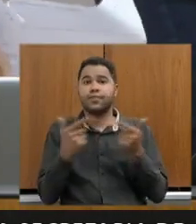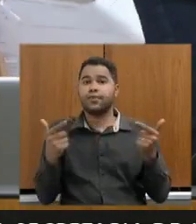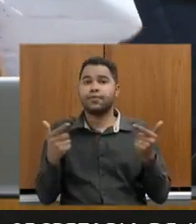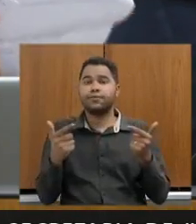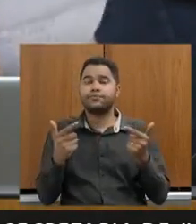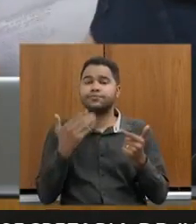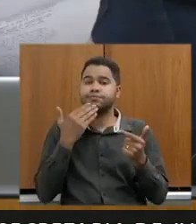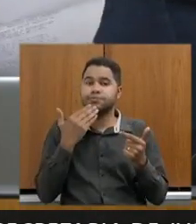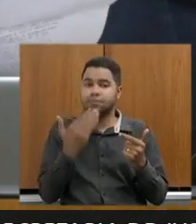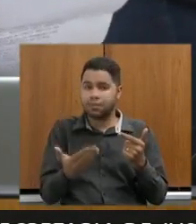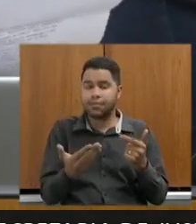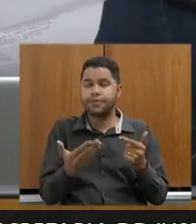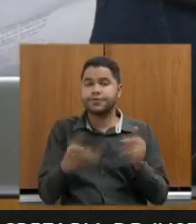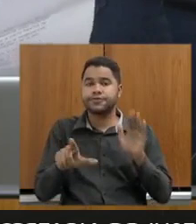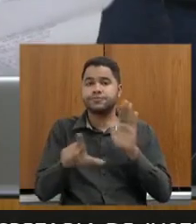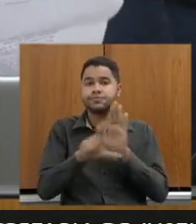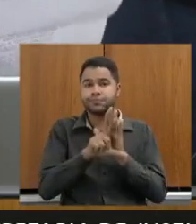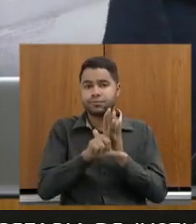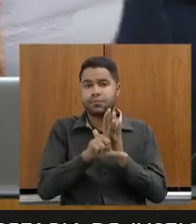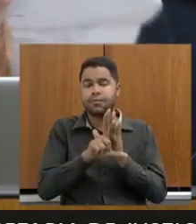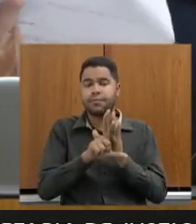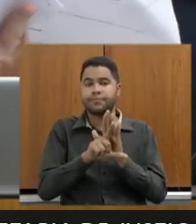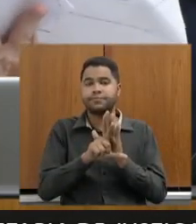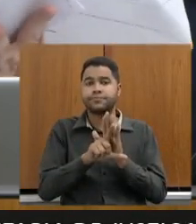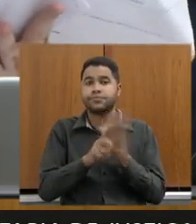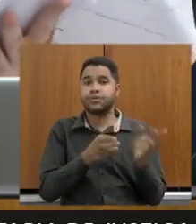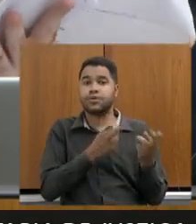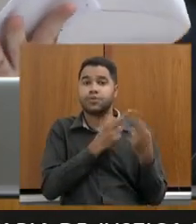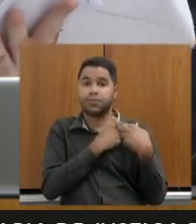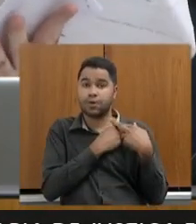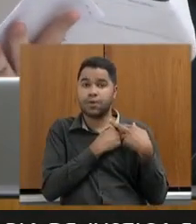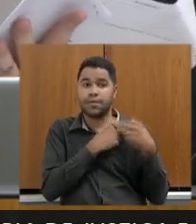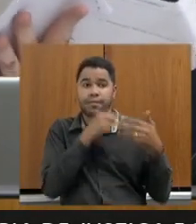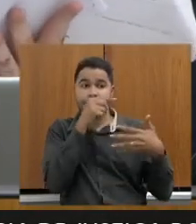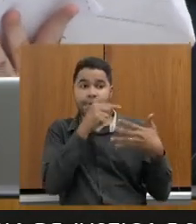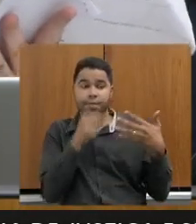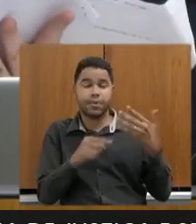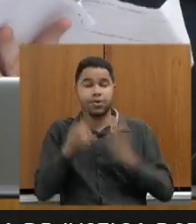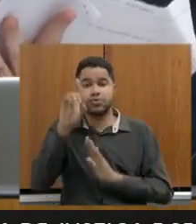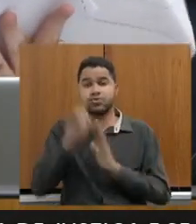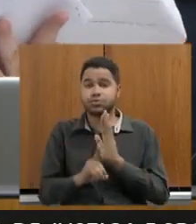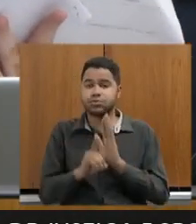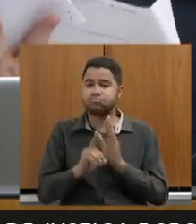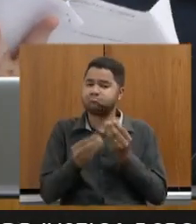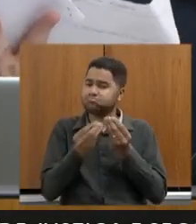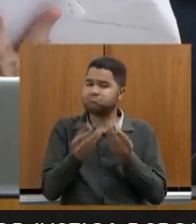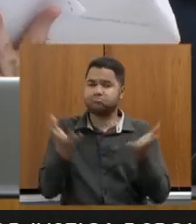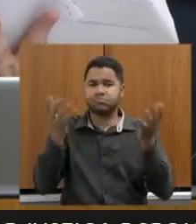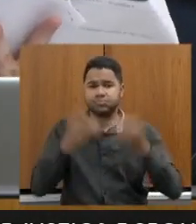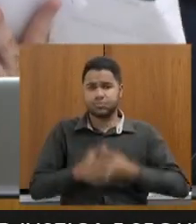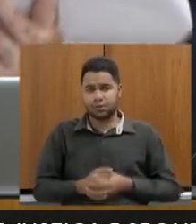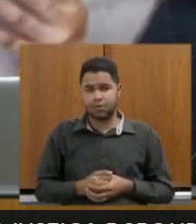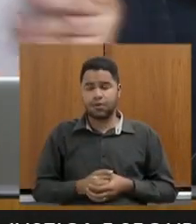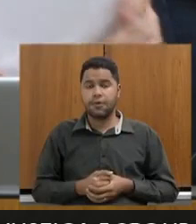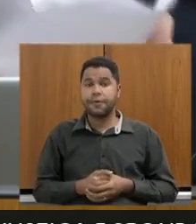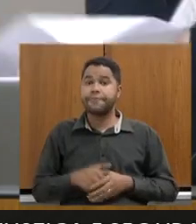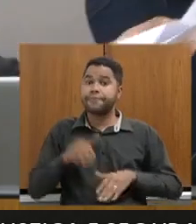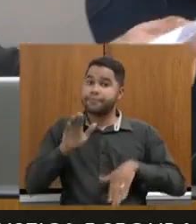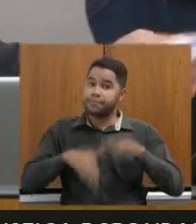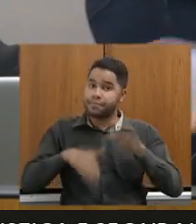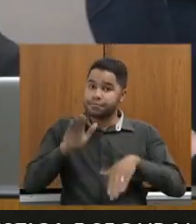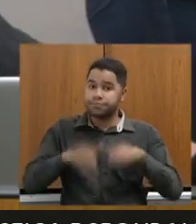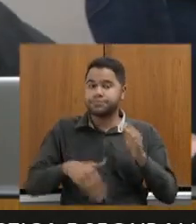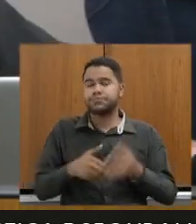de se invocar a lei de responder aqui fiscal se ele tem o direito concedo-lhe o direito e muita das